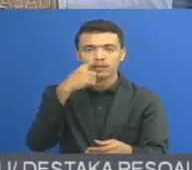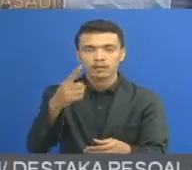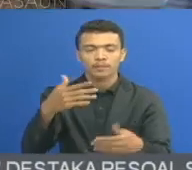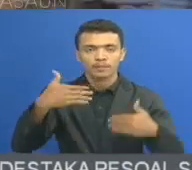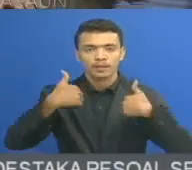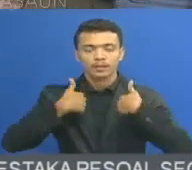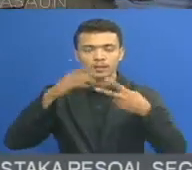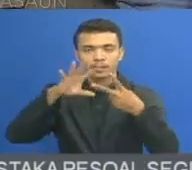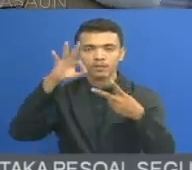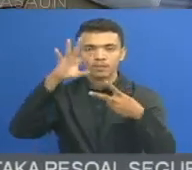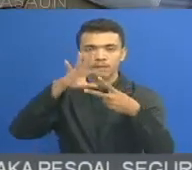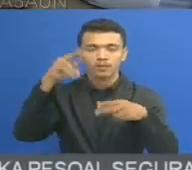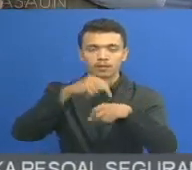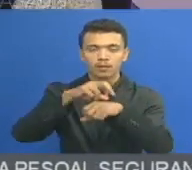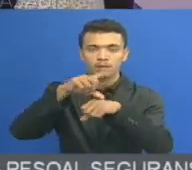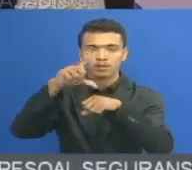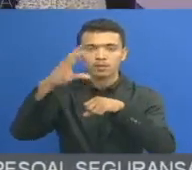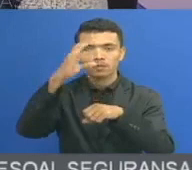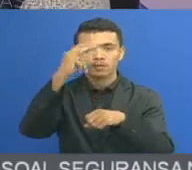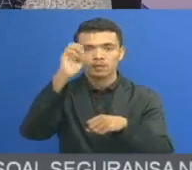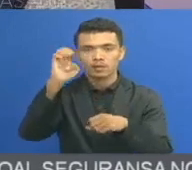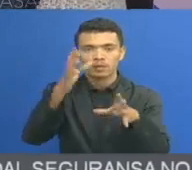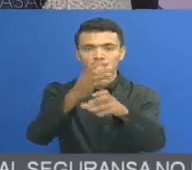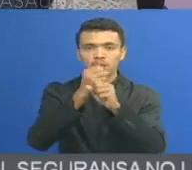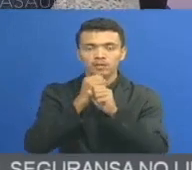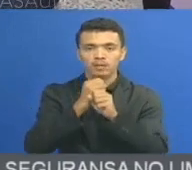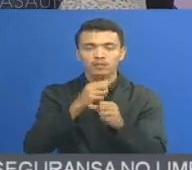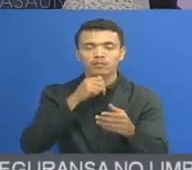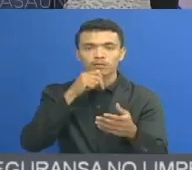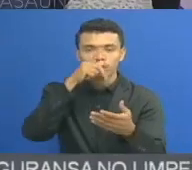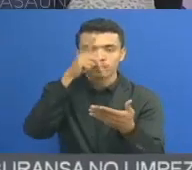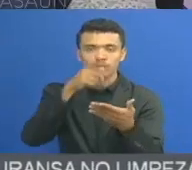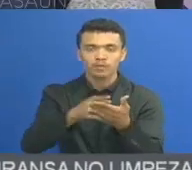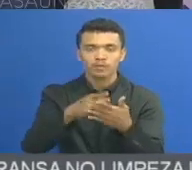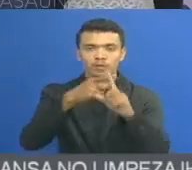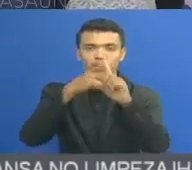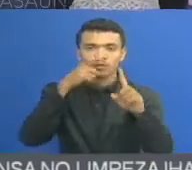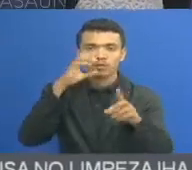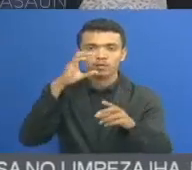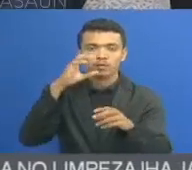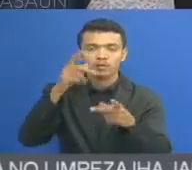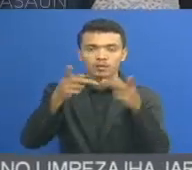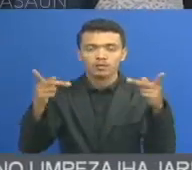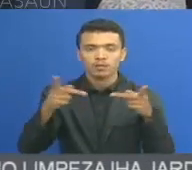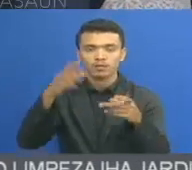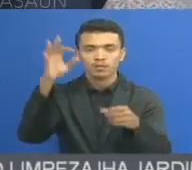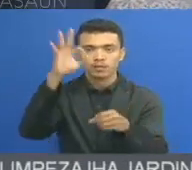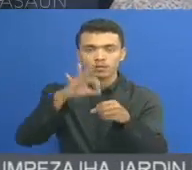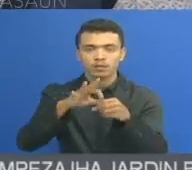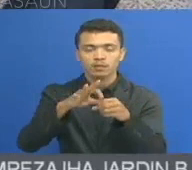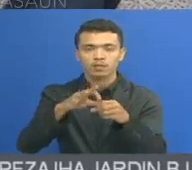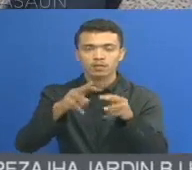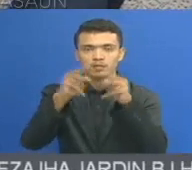Ia apuramento nacional, né? CNE Mossimo queixa no reclamação. Maihusi Centro Votação, o